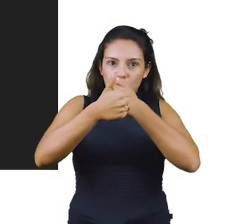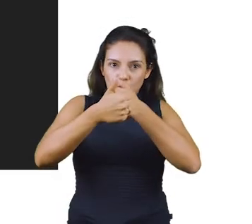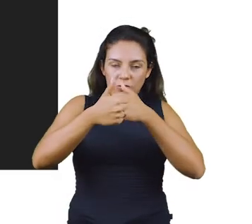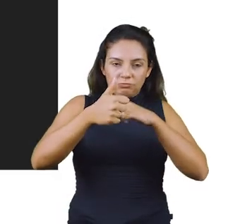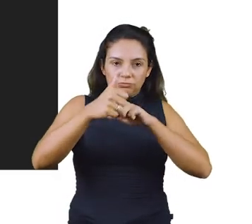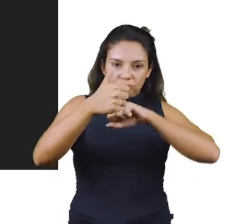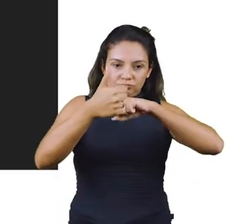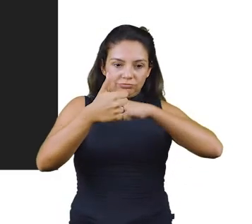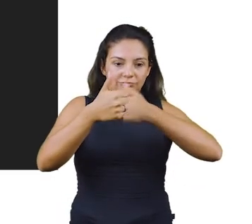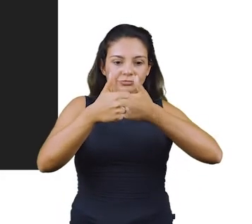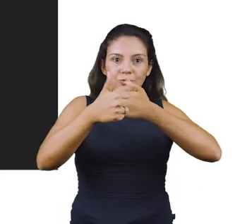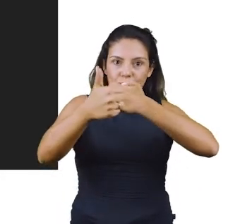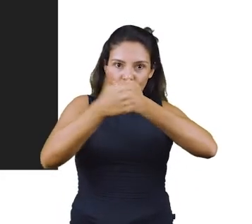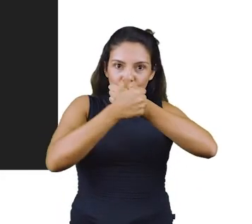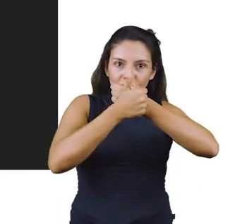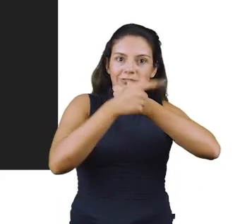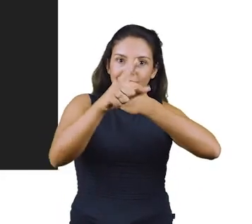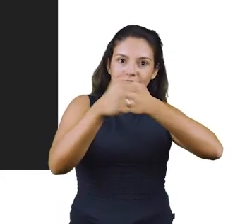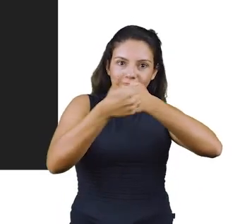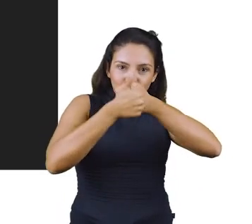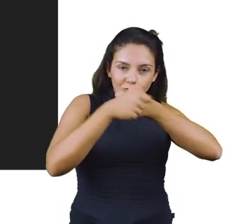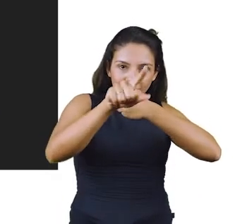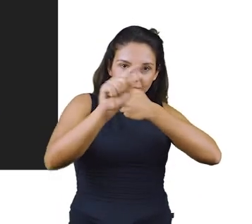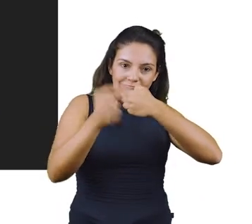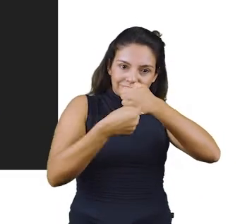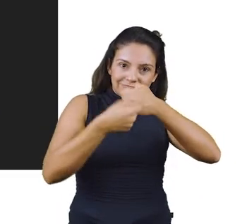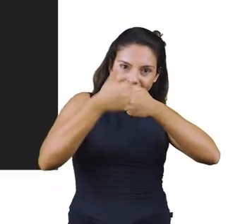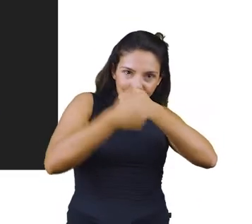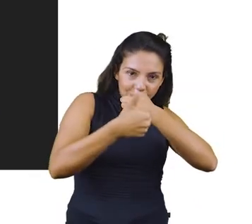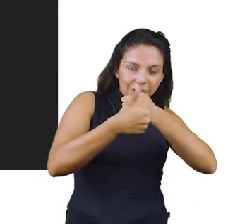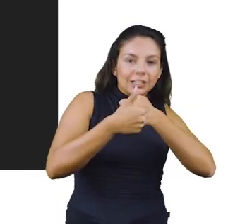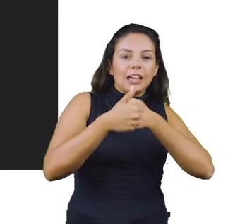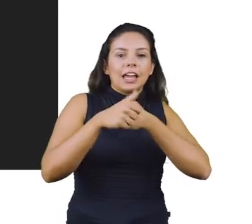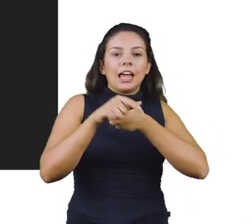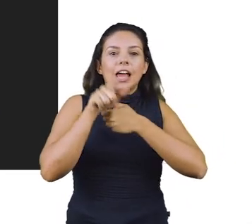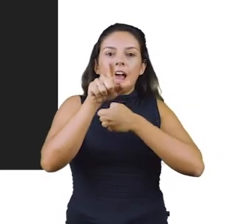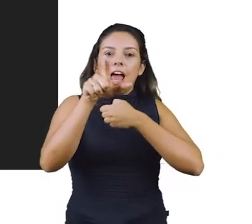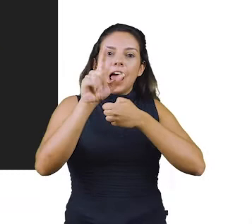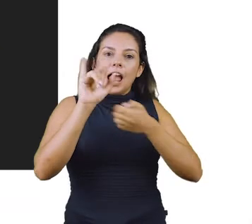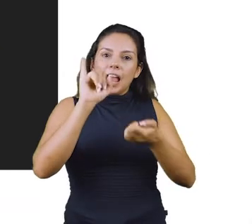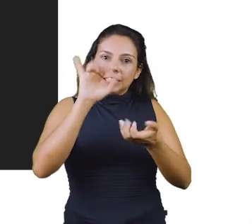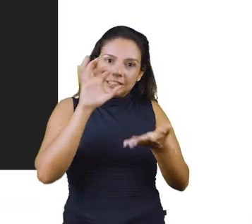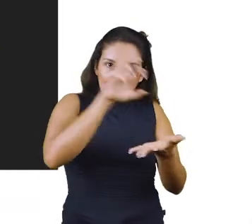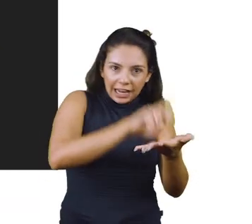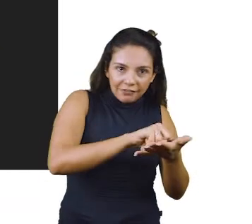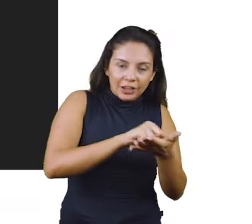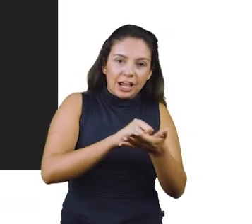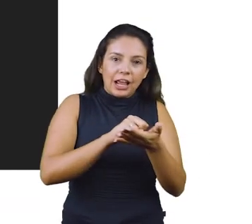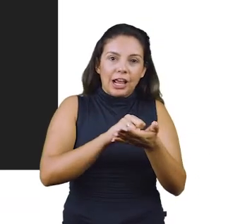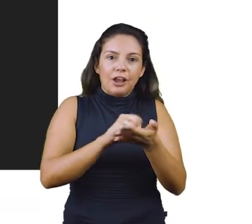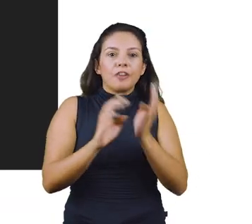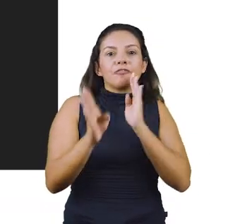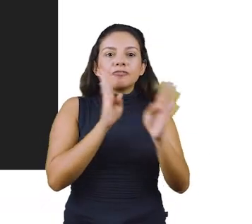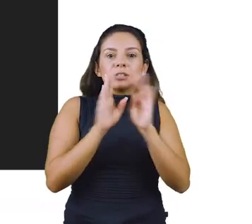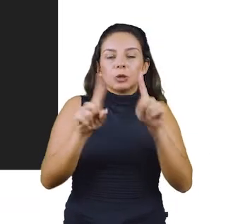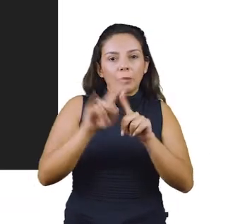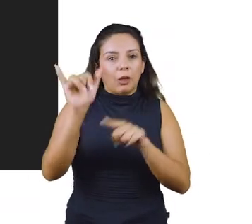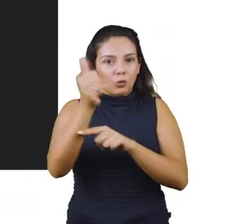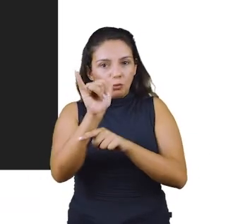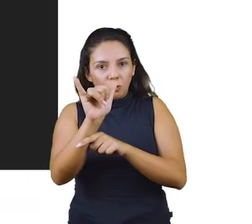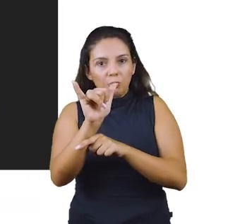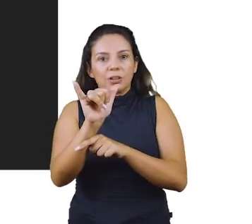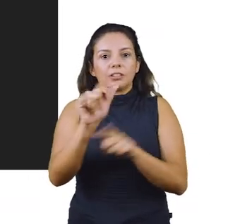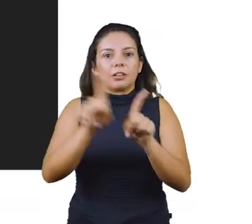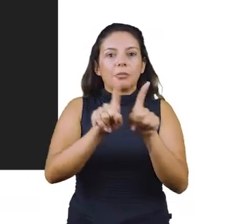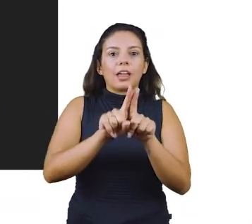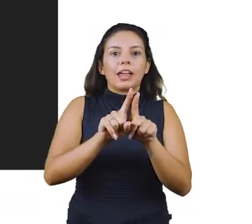para receber novas informações. O apresentador convidado, Luiz Humberto França, está sentado em uma sala com as paredes decoradas